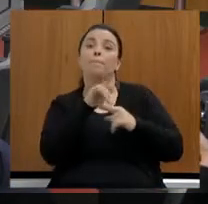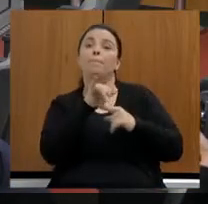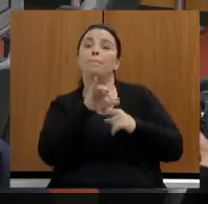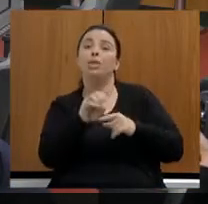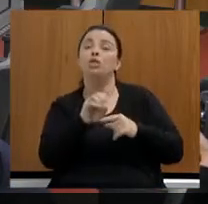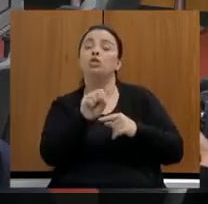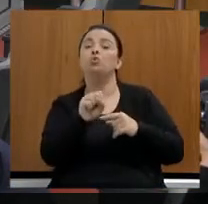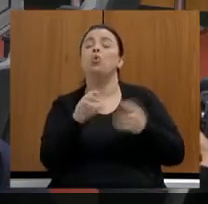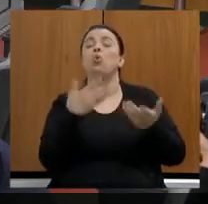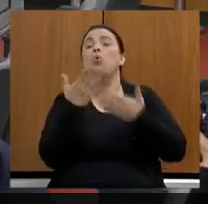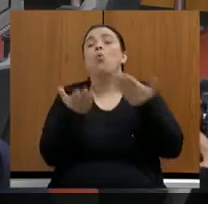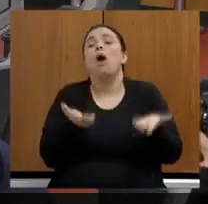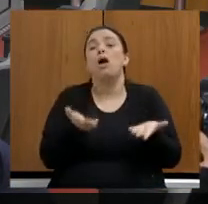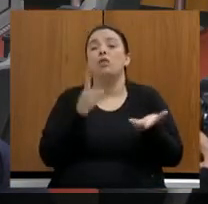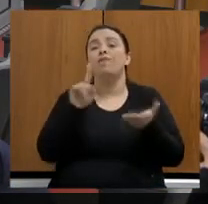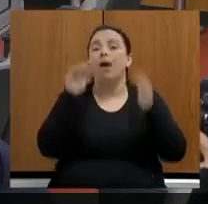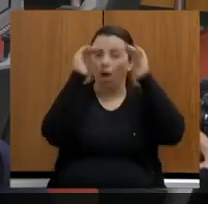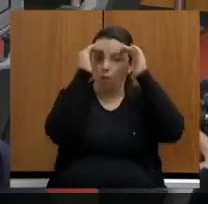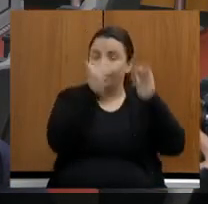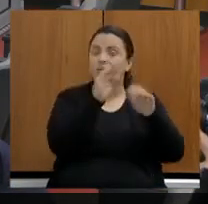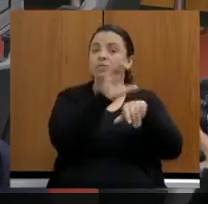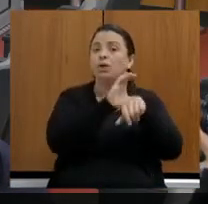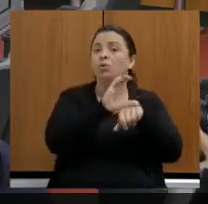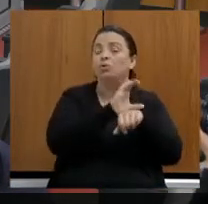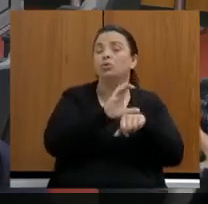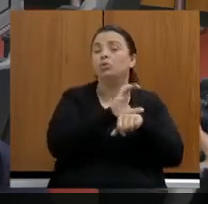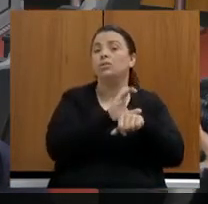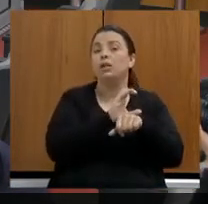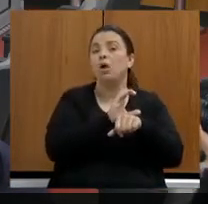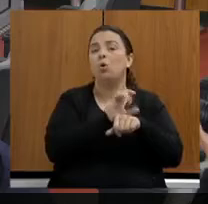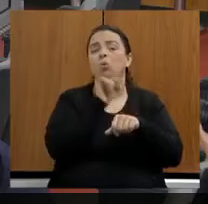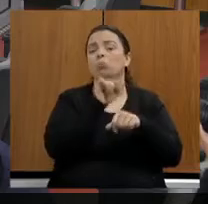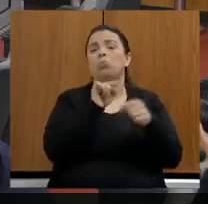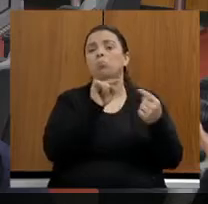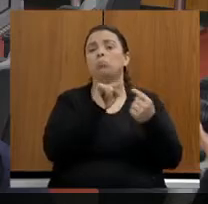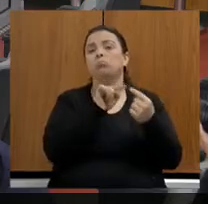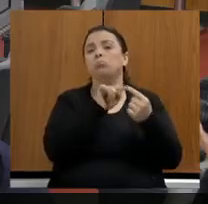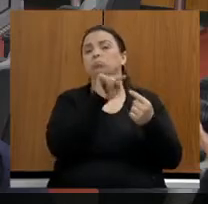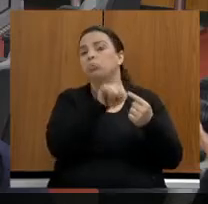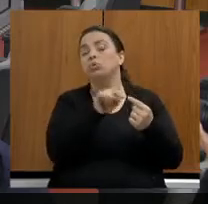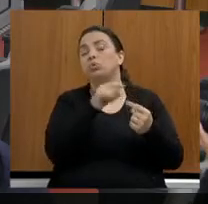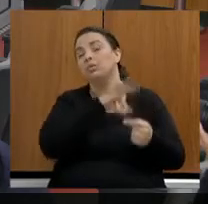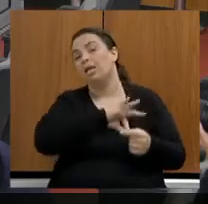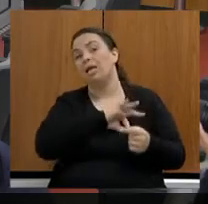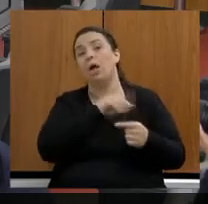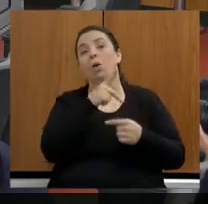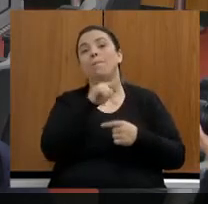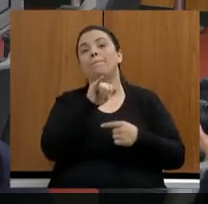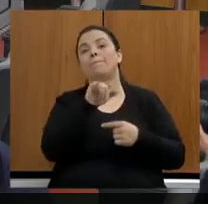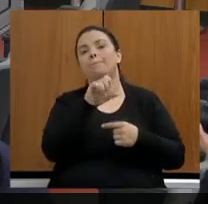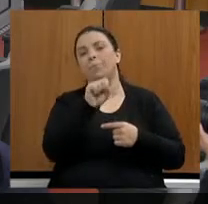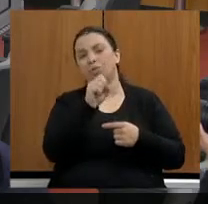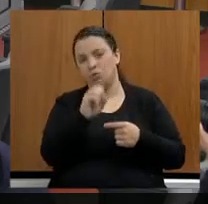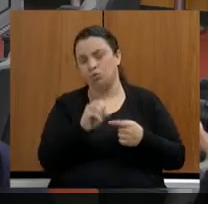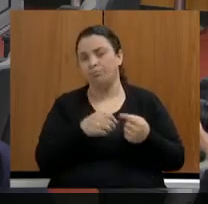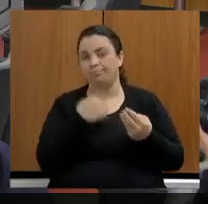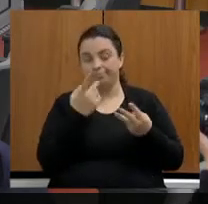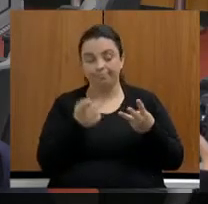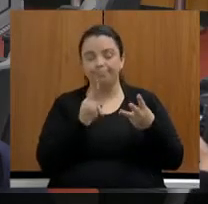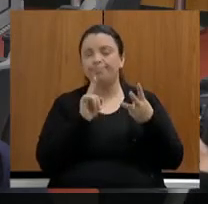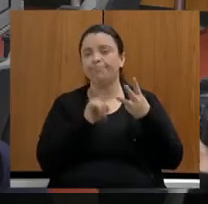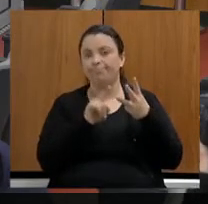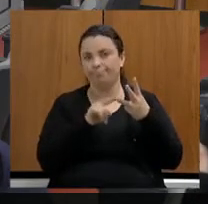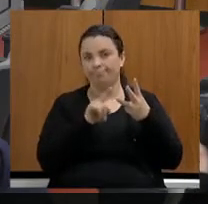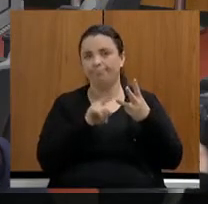pretende cumprir a Constituição do que se refere ao piso salarial para a gente também seria muito importante e a última pergunta pode passar